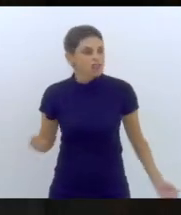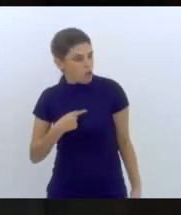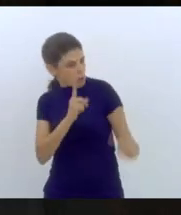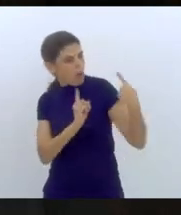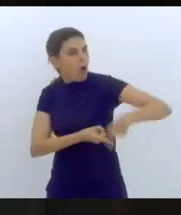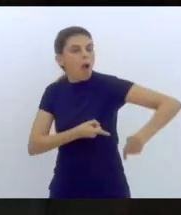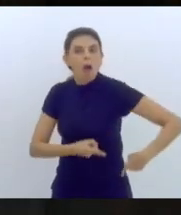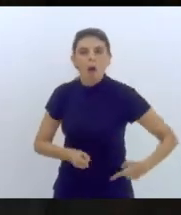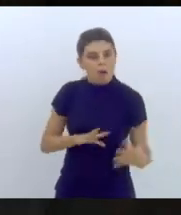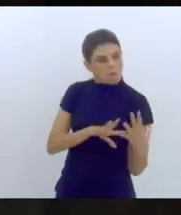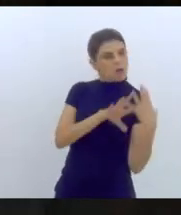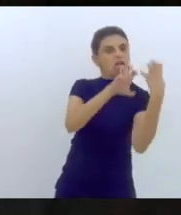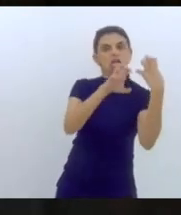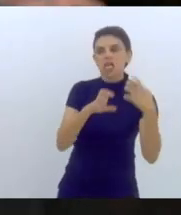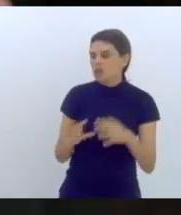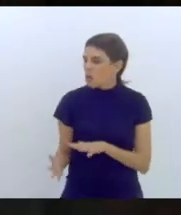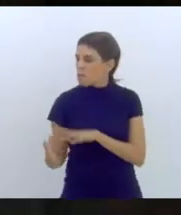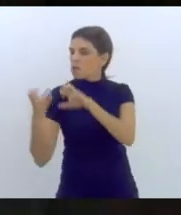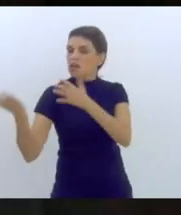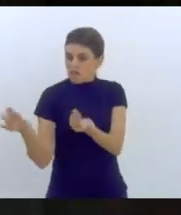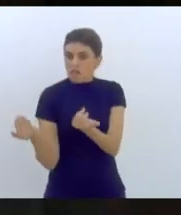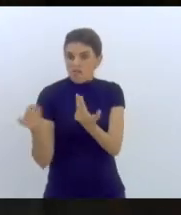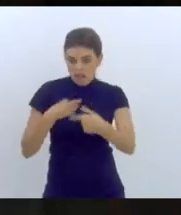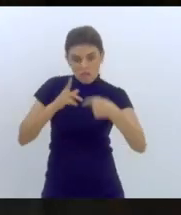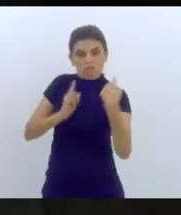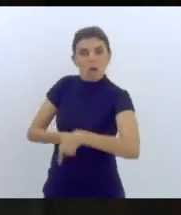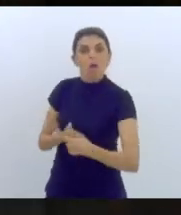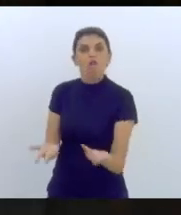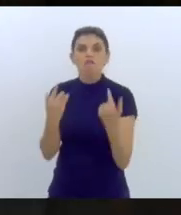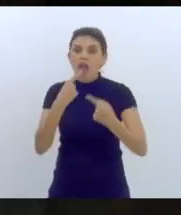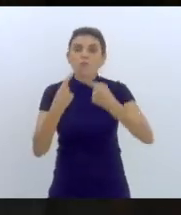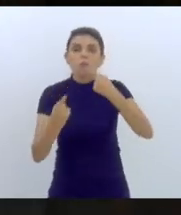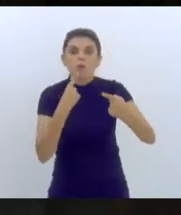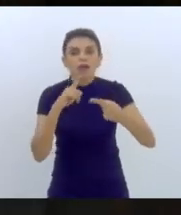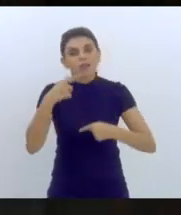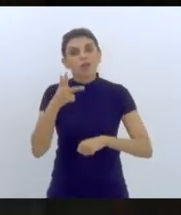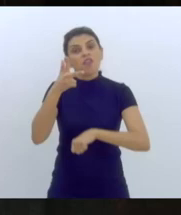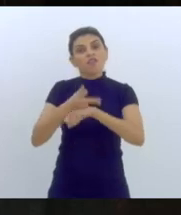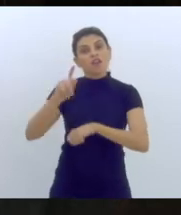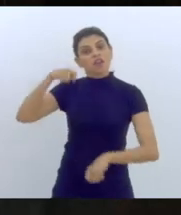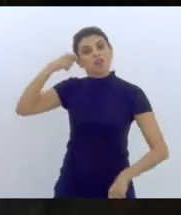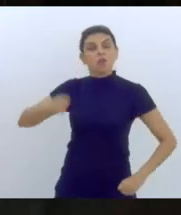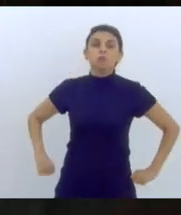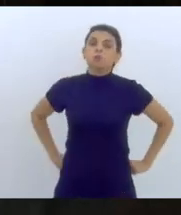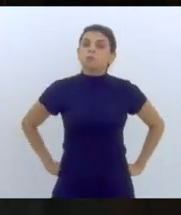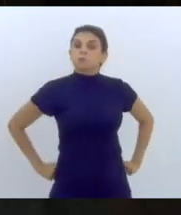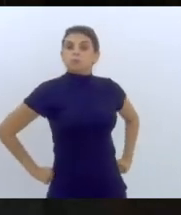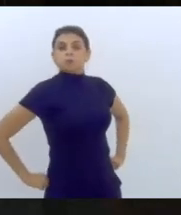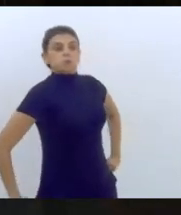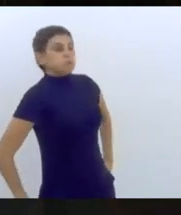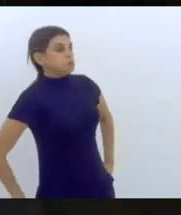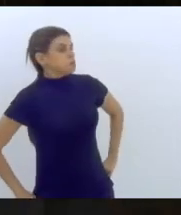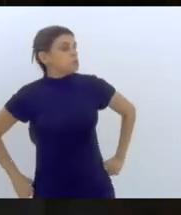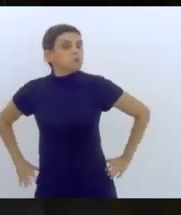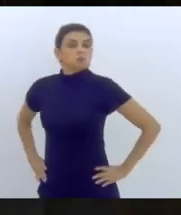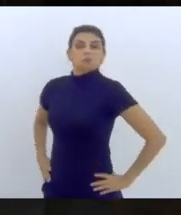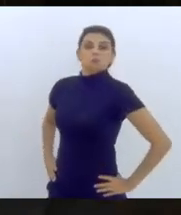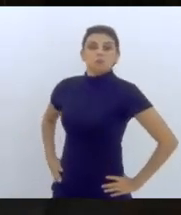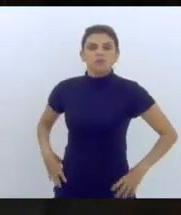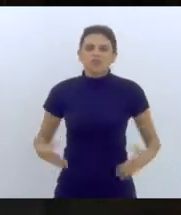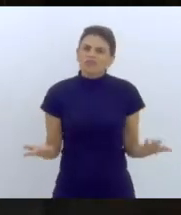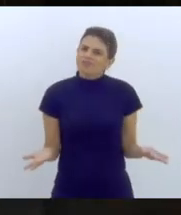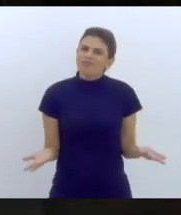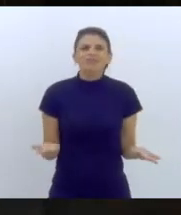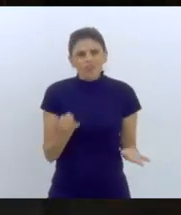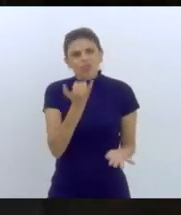outros, não tem nem condições de me enfrentar. Aí depois bota um vídeo se estufando, pousando. É uma coisa assim